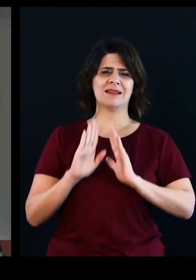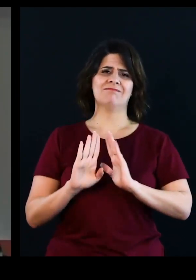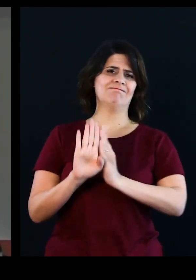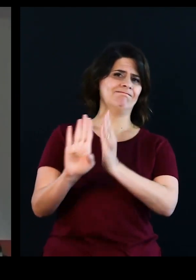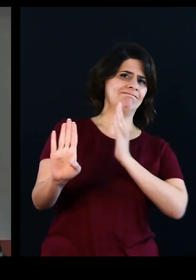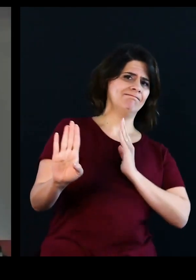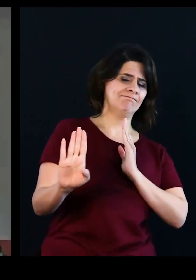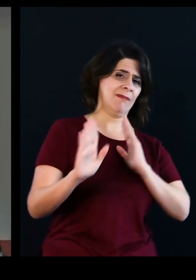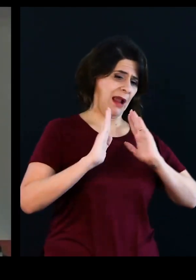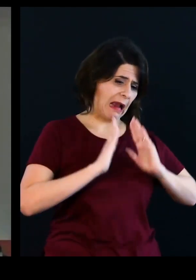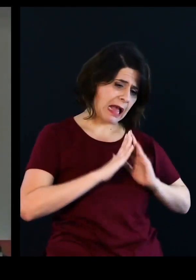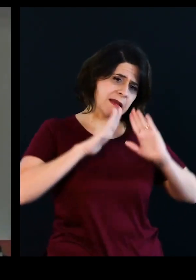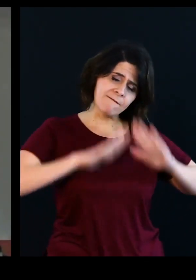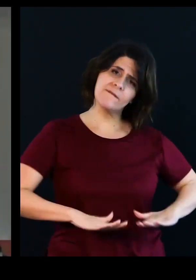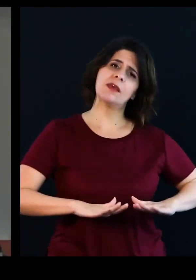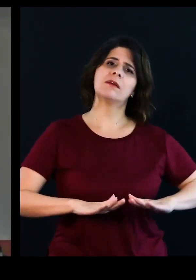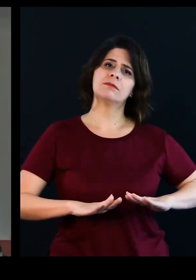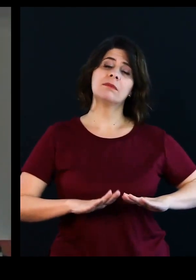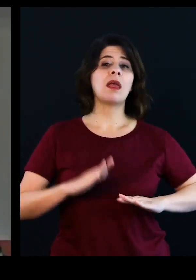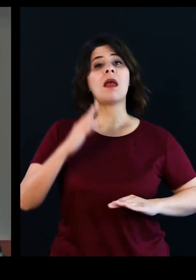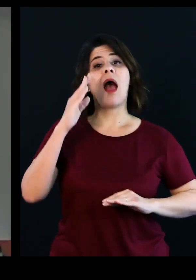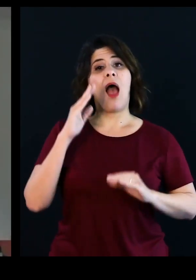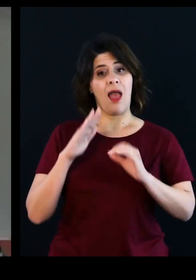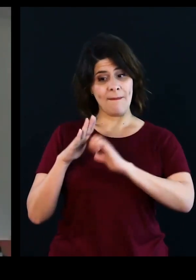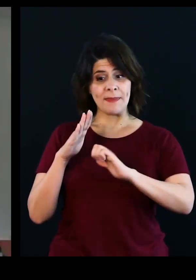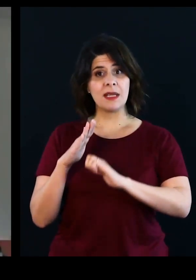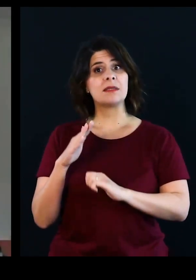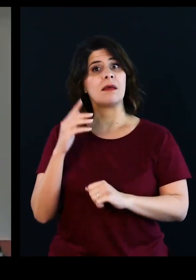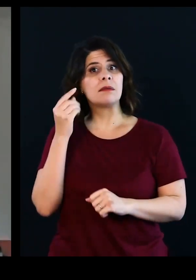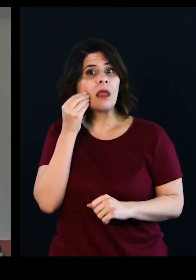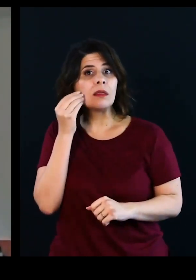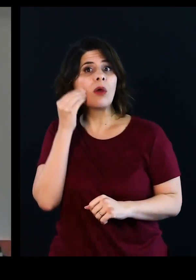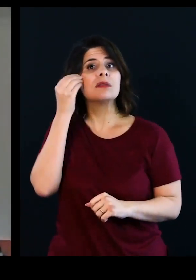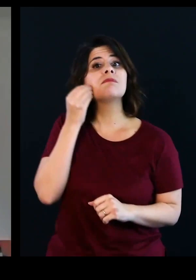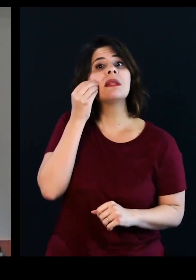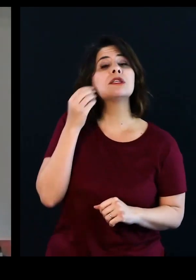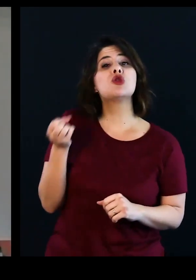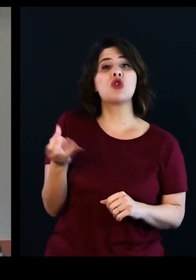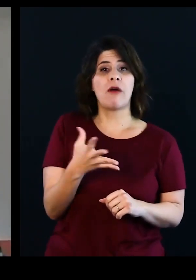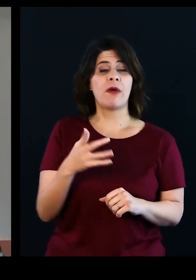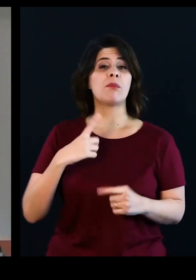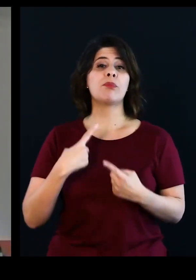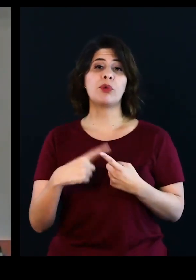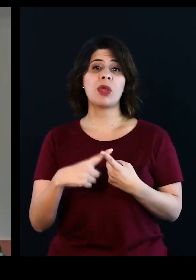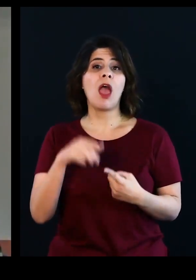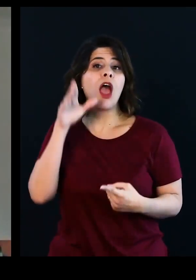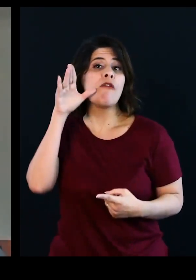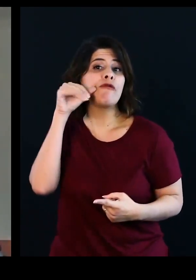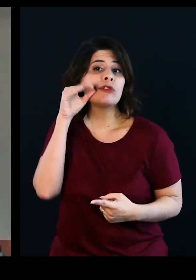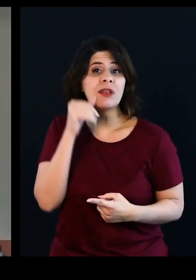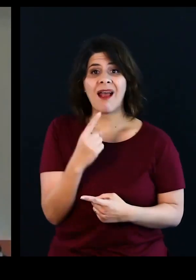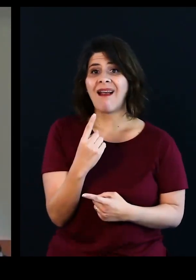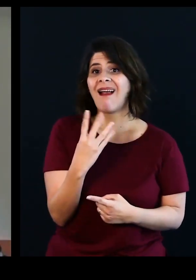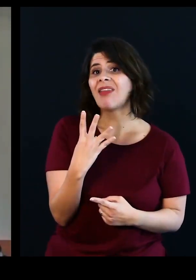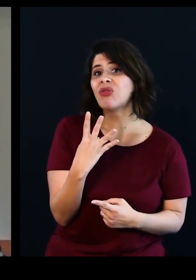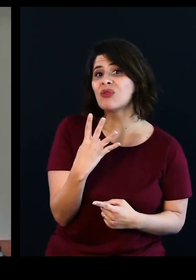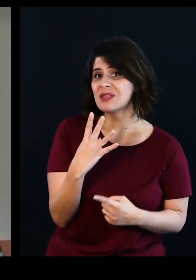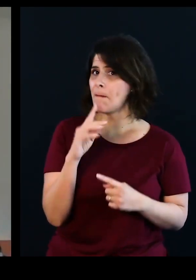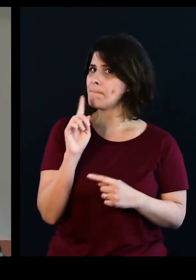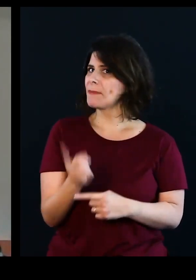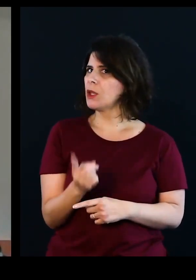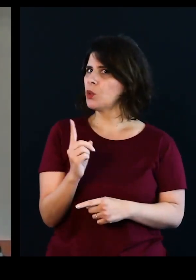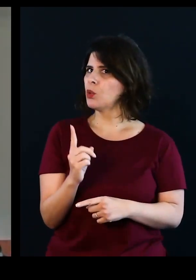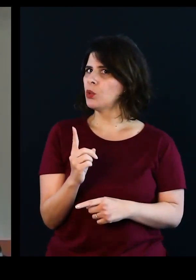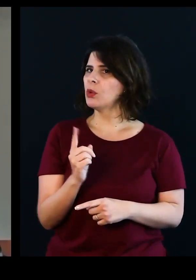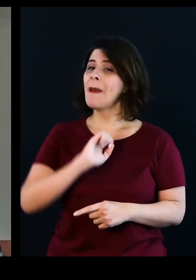que foi muito nova para ela. A CPFL tem quase 14 mil colaboradores espalhados pelo Brasil